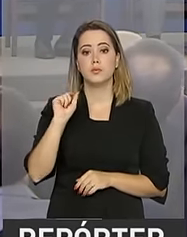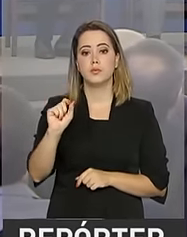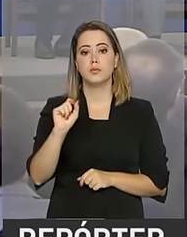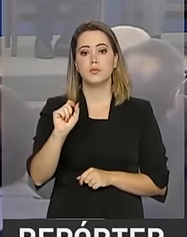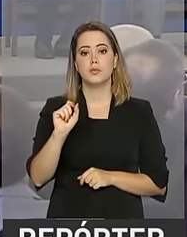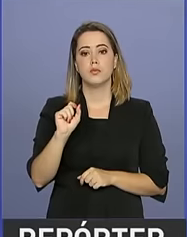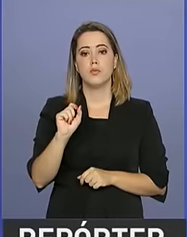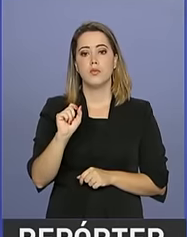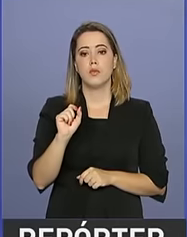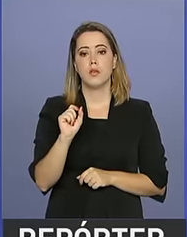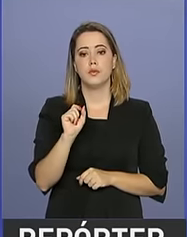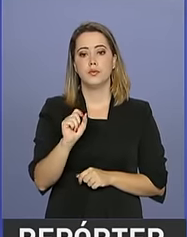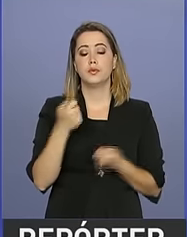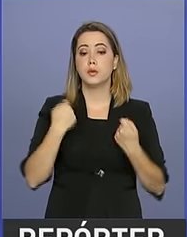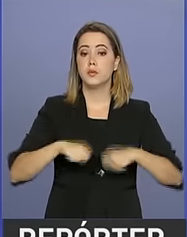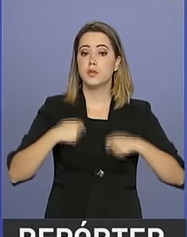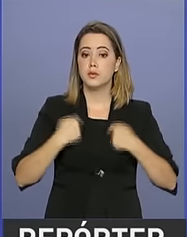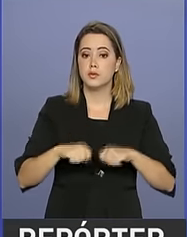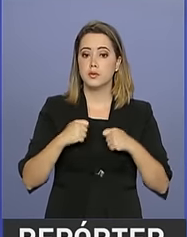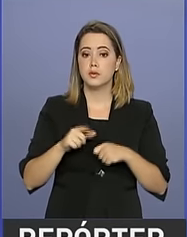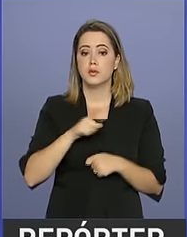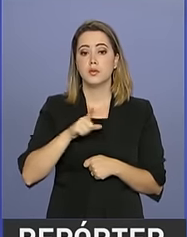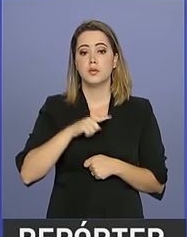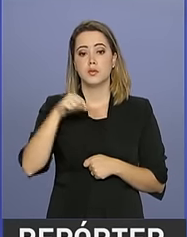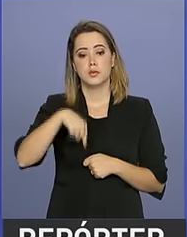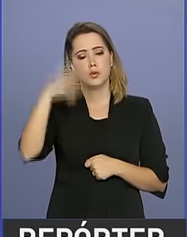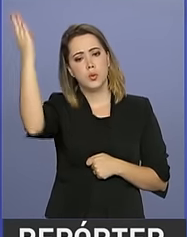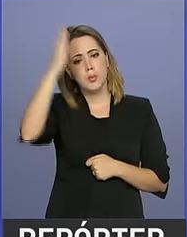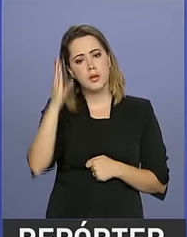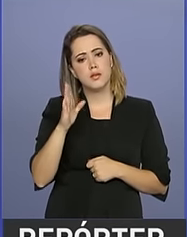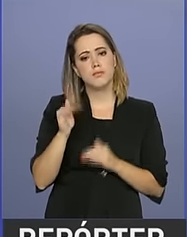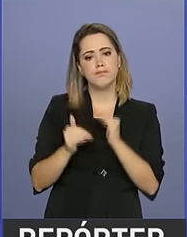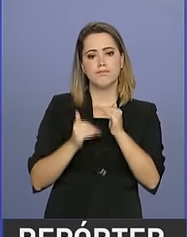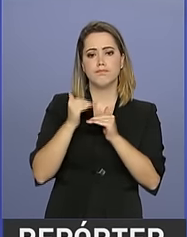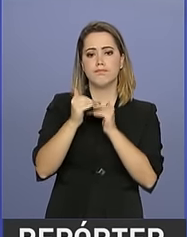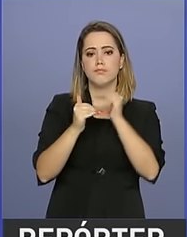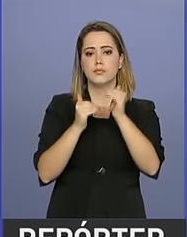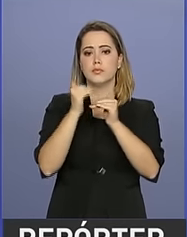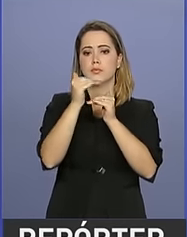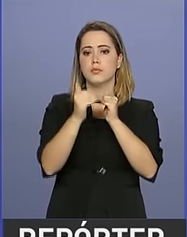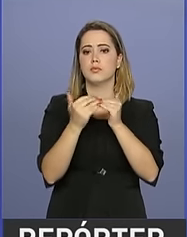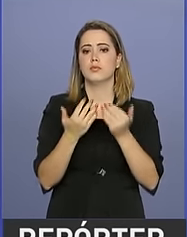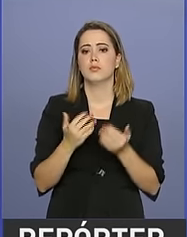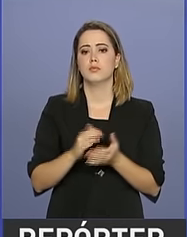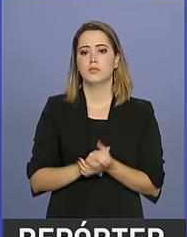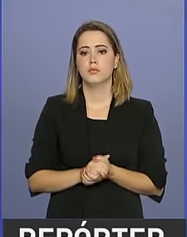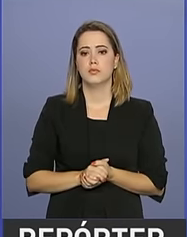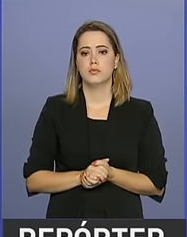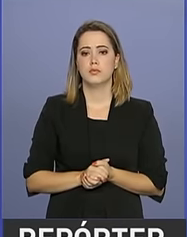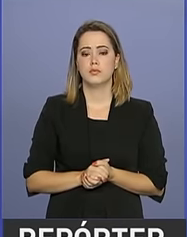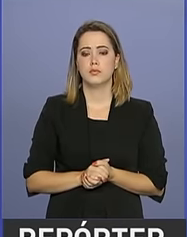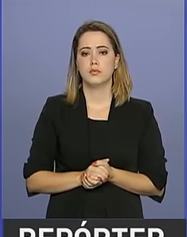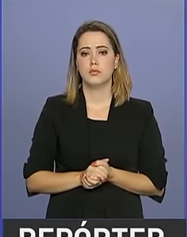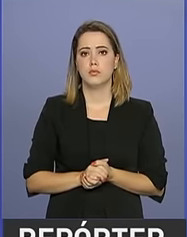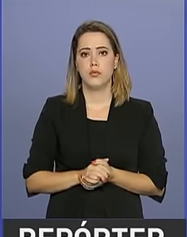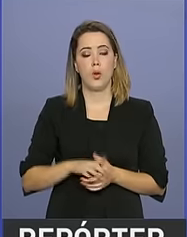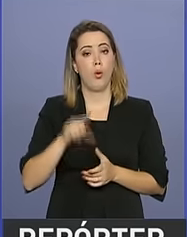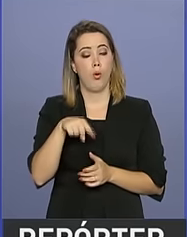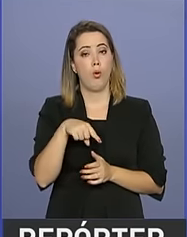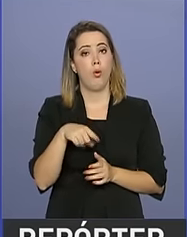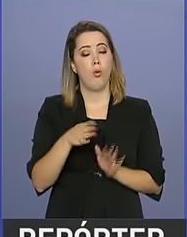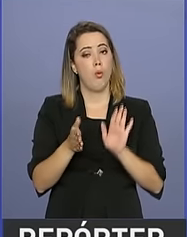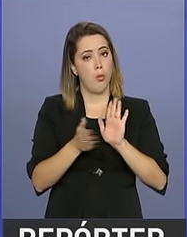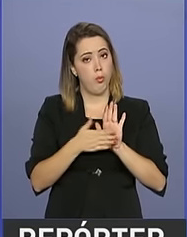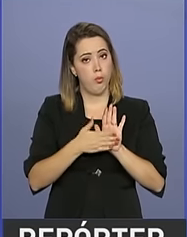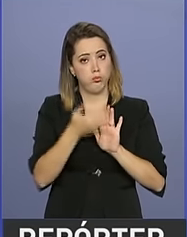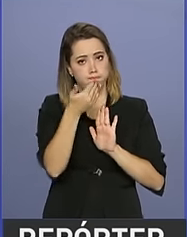de que devemos ter no Brasil cada vez mais um modelo de